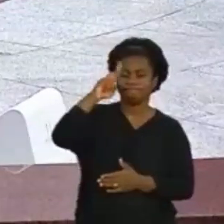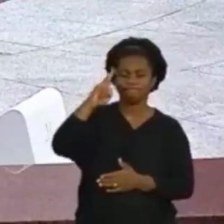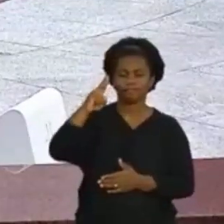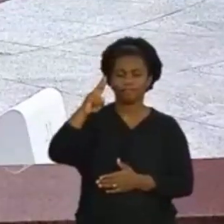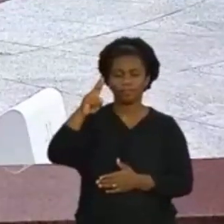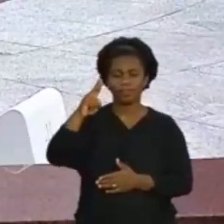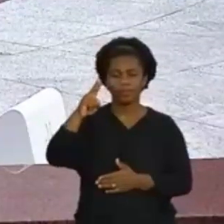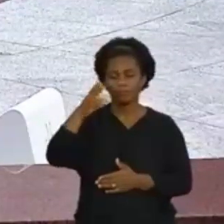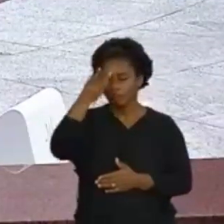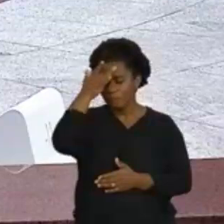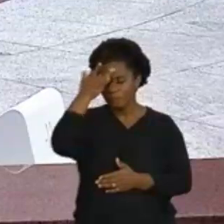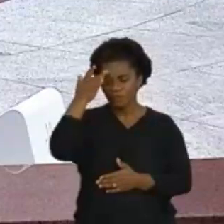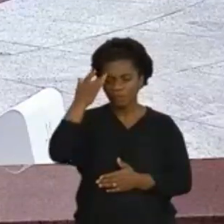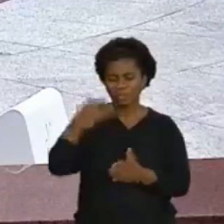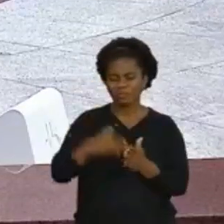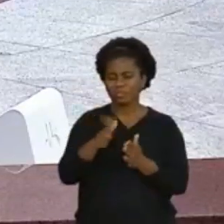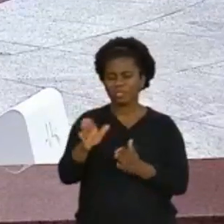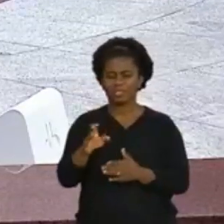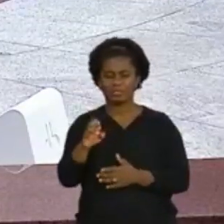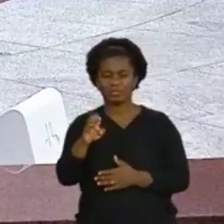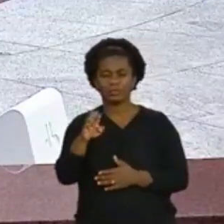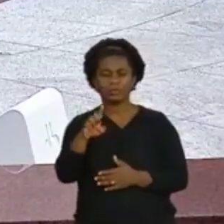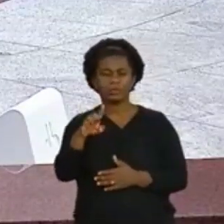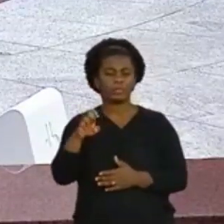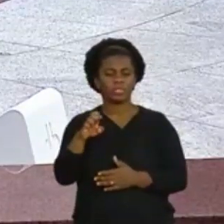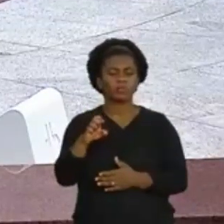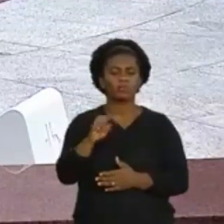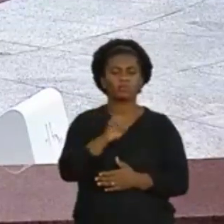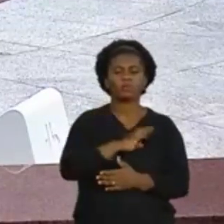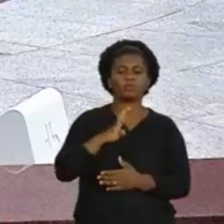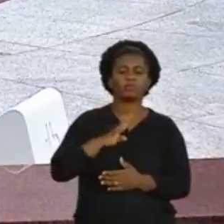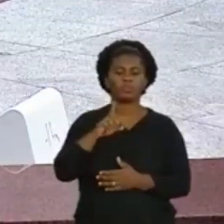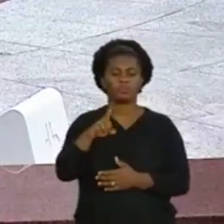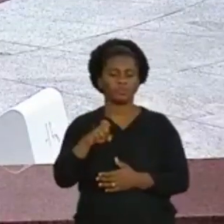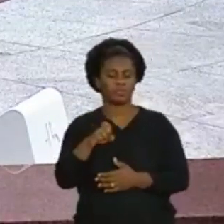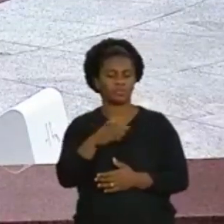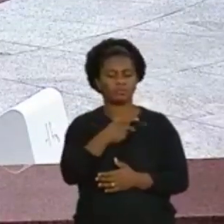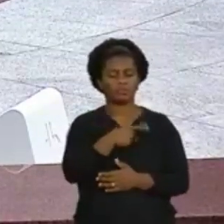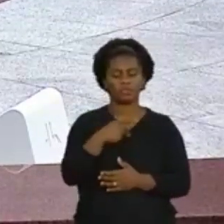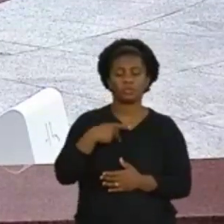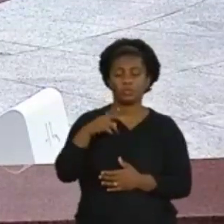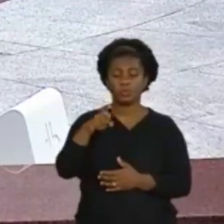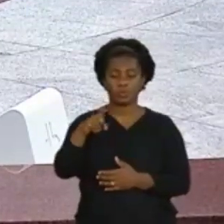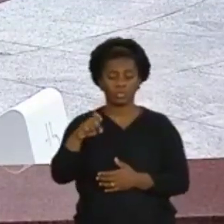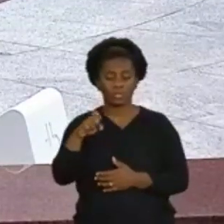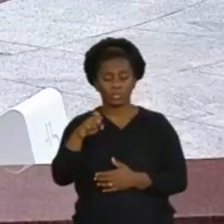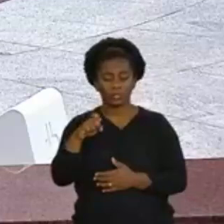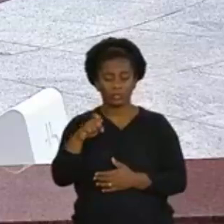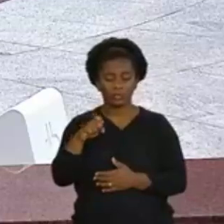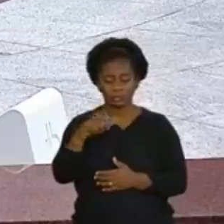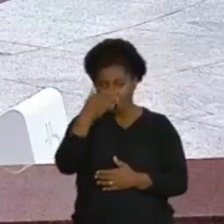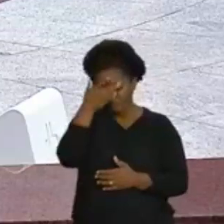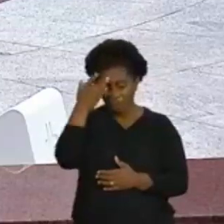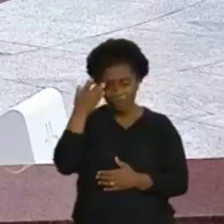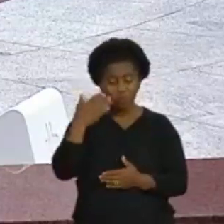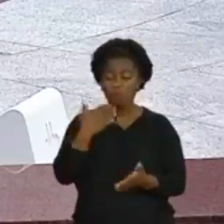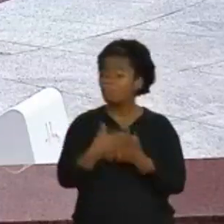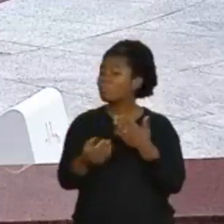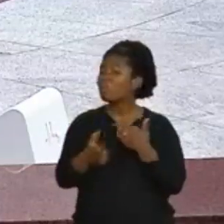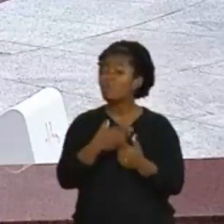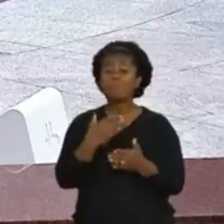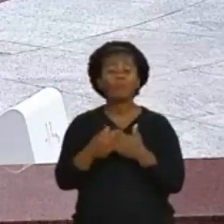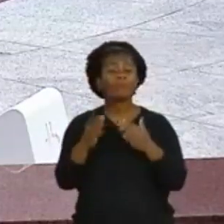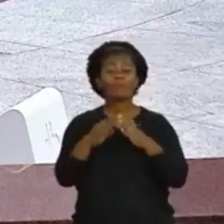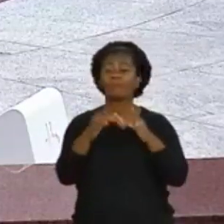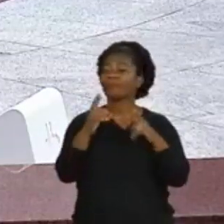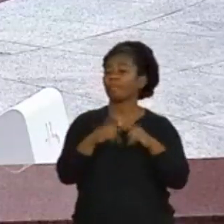ex-bispo, um ex-obreiro, uma pessoa que se afastou da Igreja Universal ou de qualquer outra igreja, mas ela se afastou,